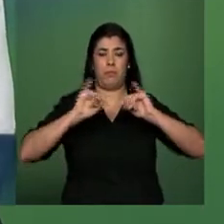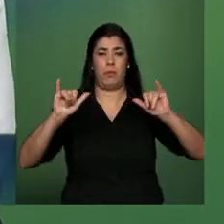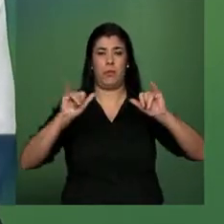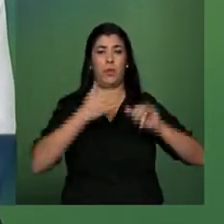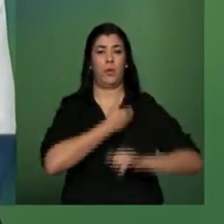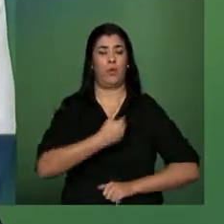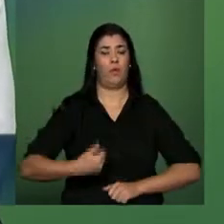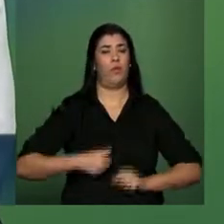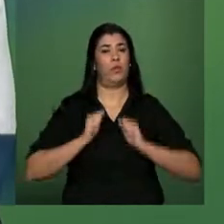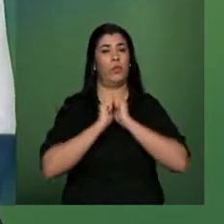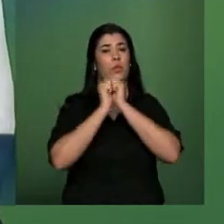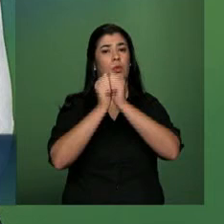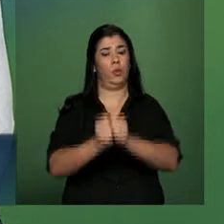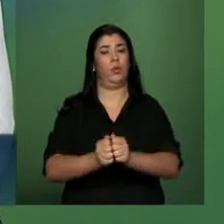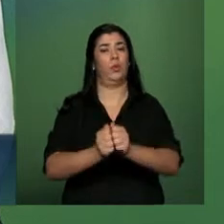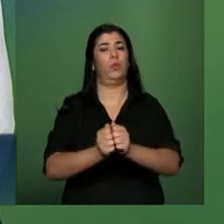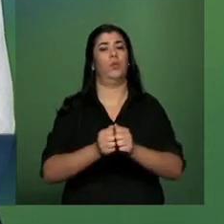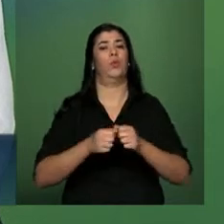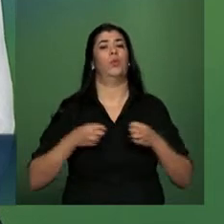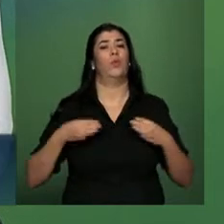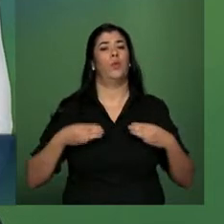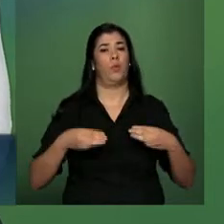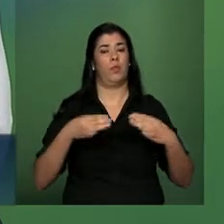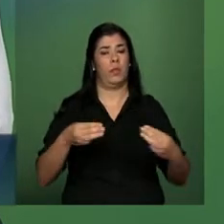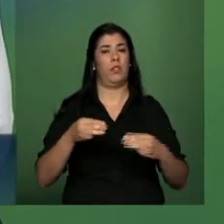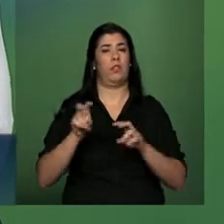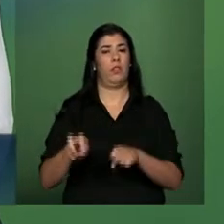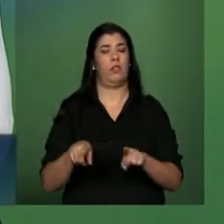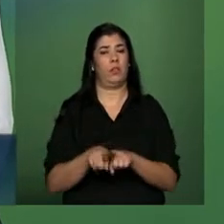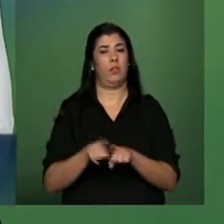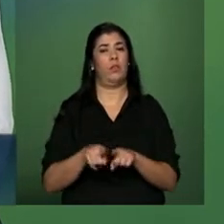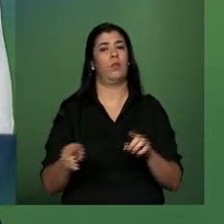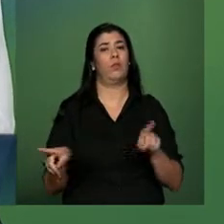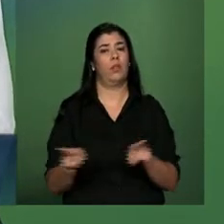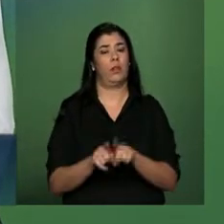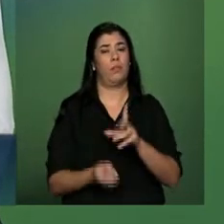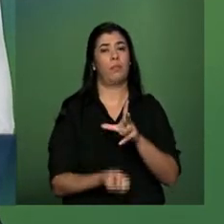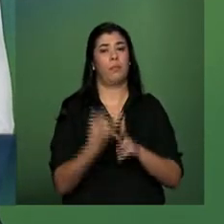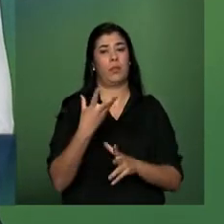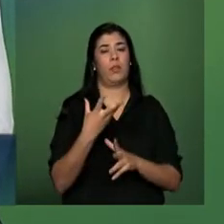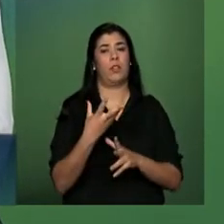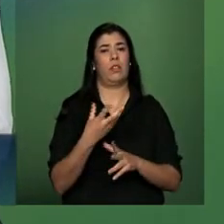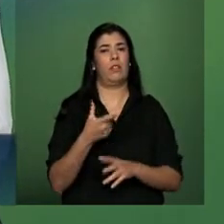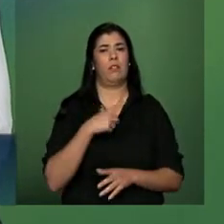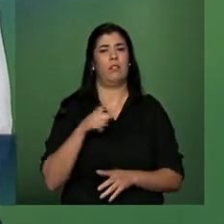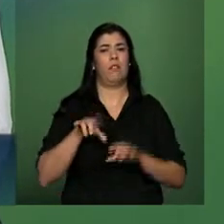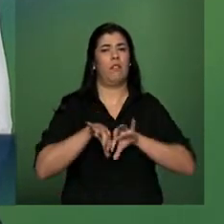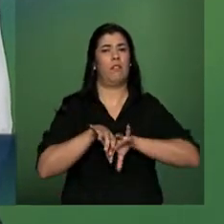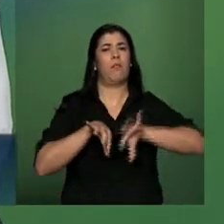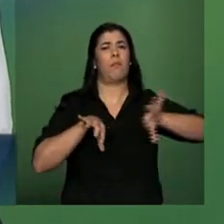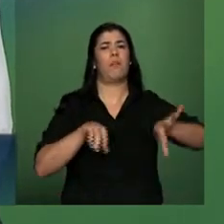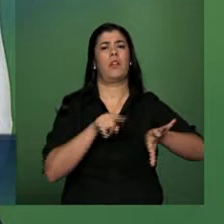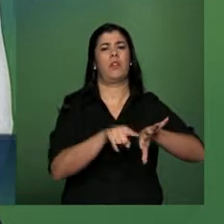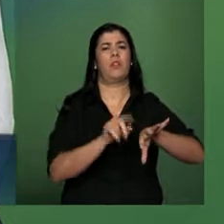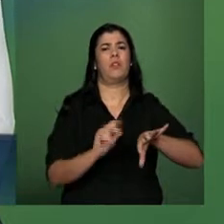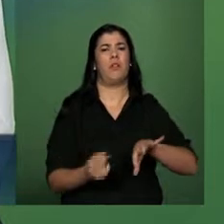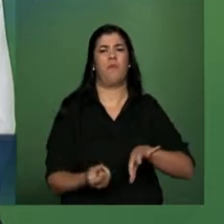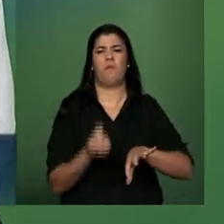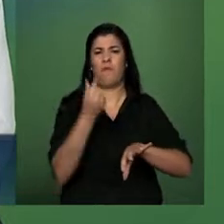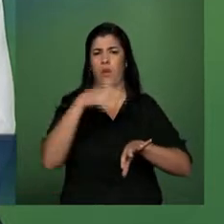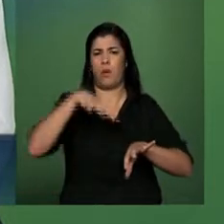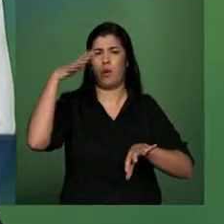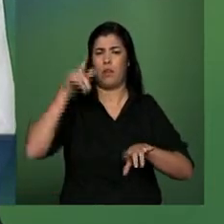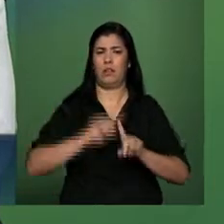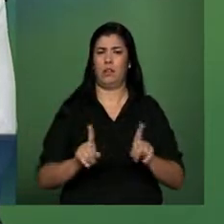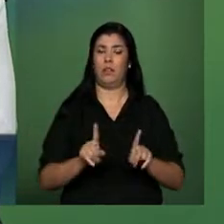está junto com o Ministério da Agricultura e com os produtores. Então, nós não queremos nenhuma excepcionalidade, nenhum valor abusivo, nós